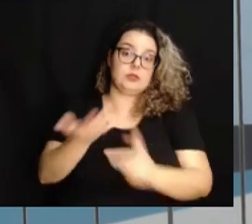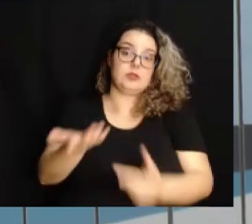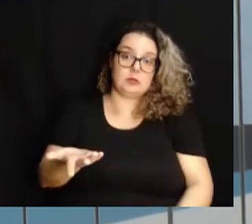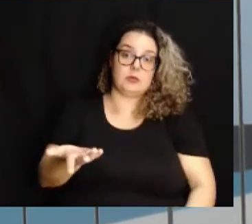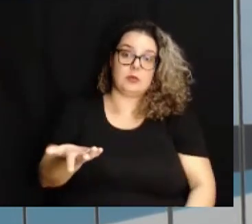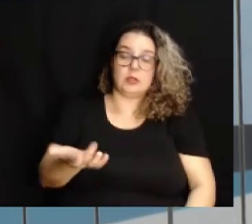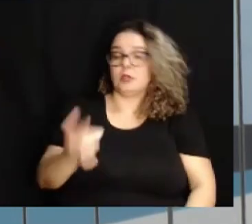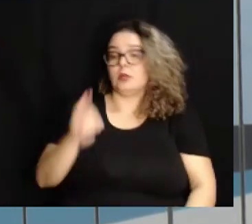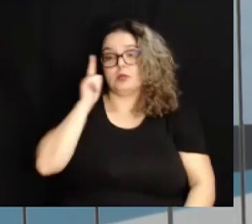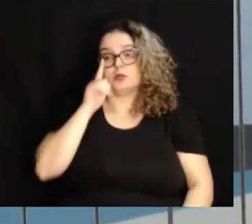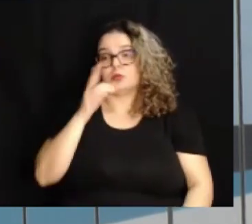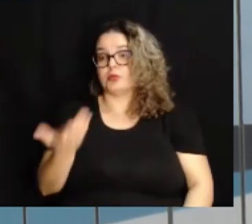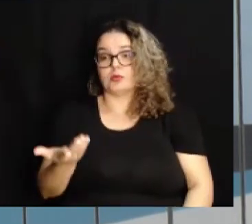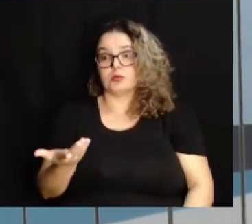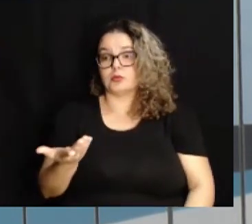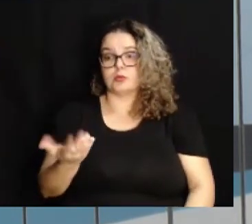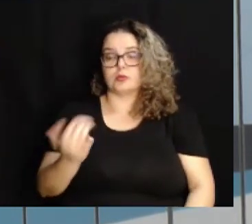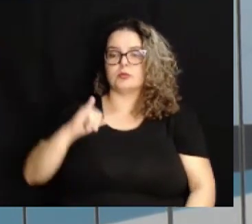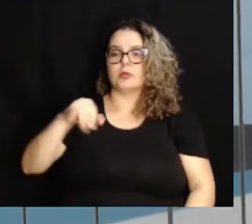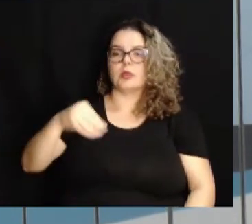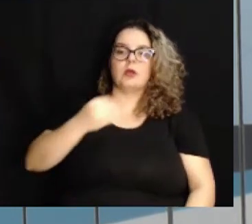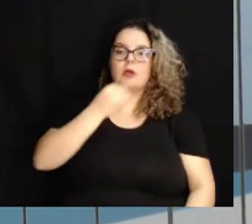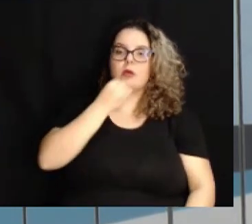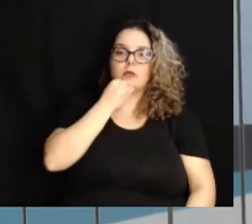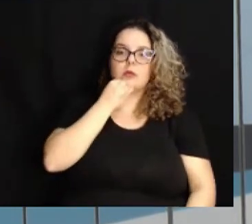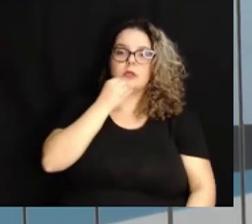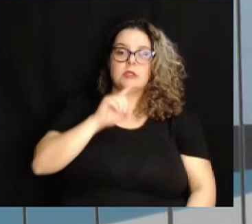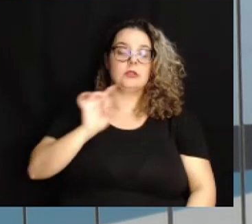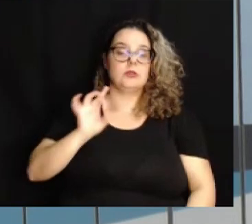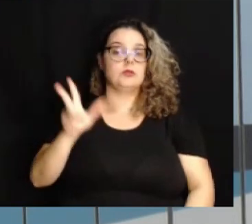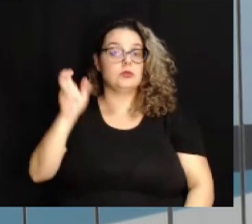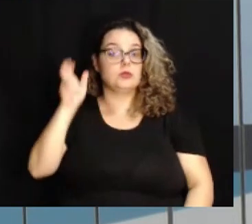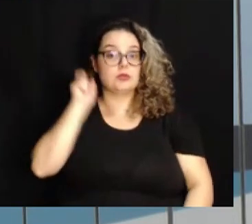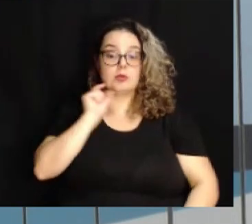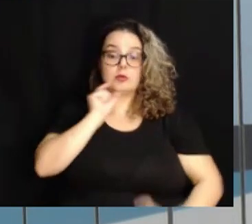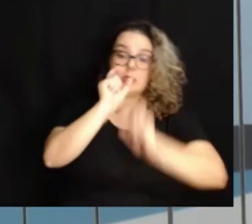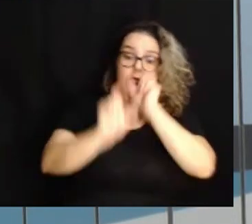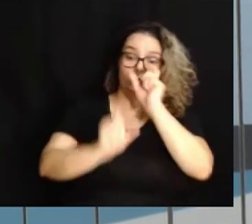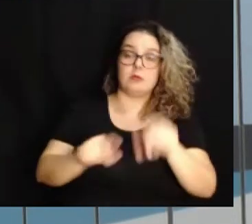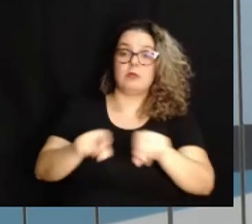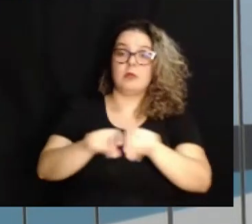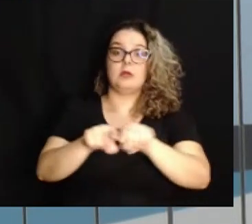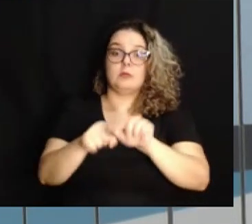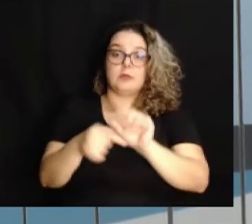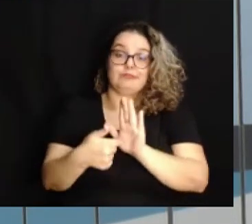a oportunidade não só de ouvir uma palavra, quanto manifestar principalmente, né? Então a